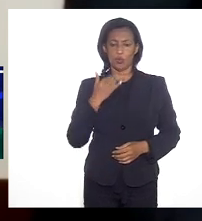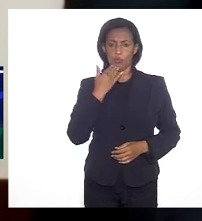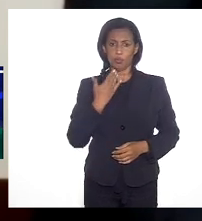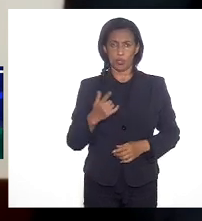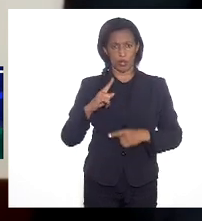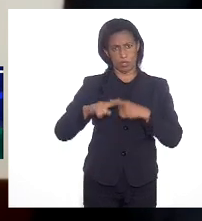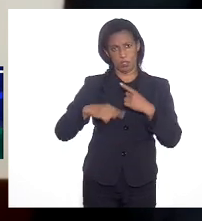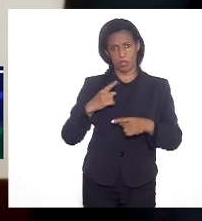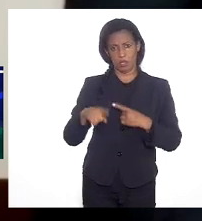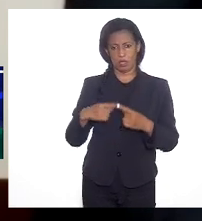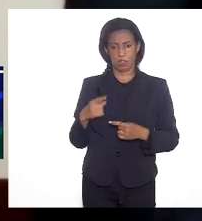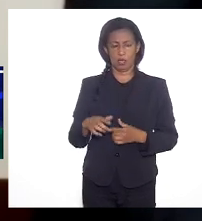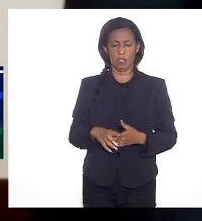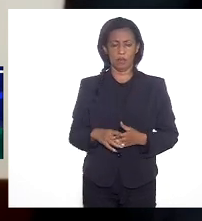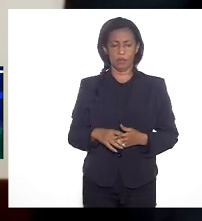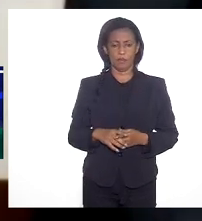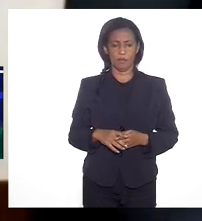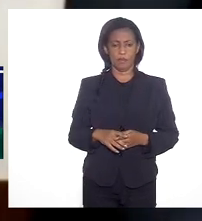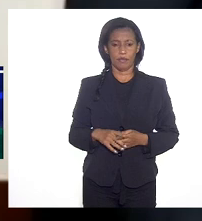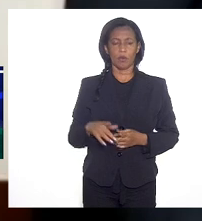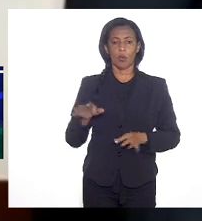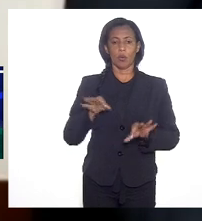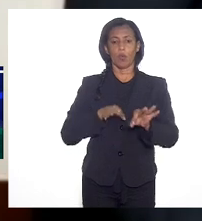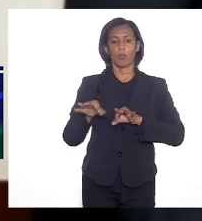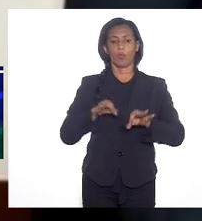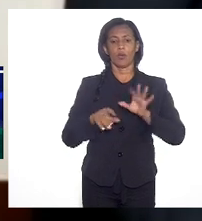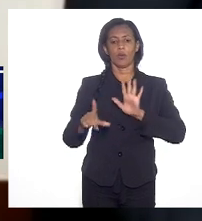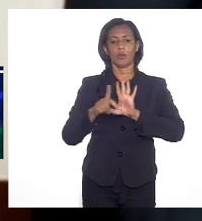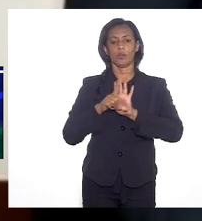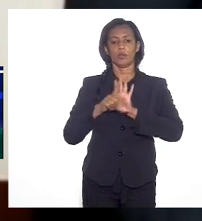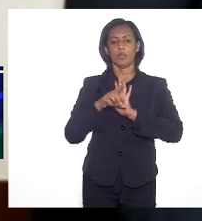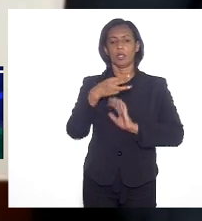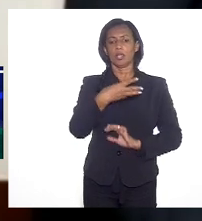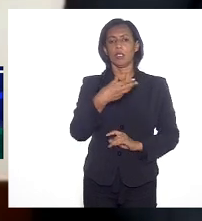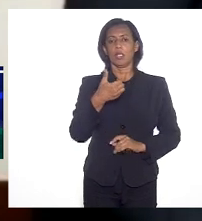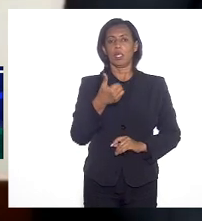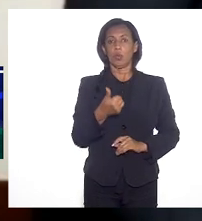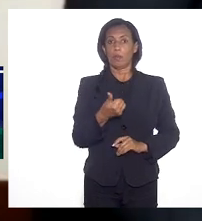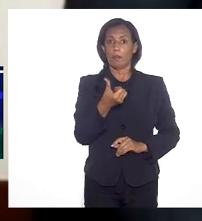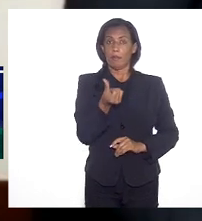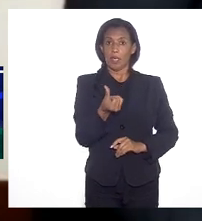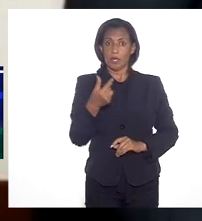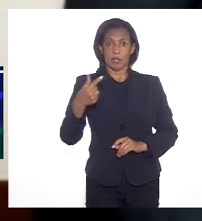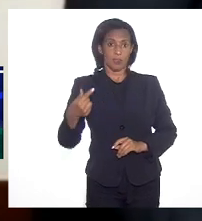todos para consultarem o projeto de lei 3167 de 14.